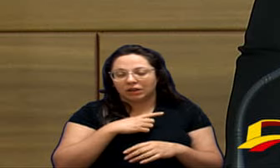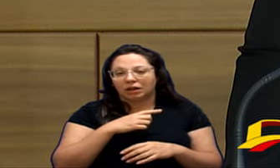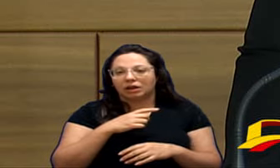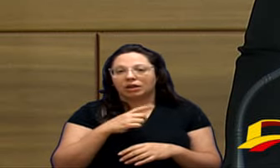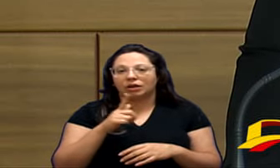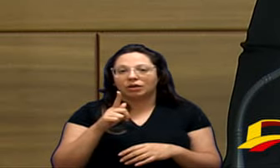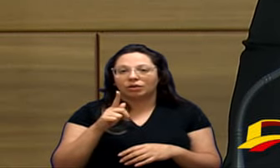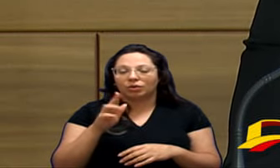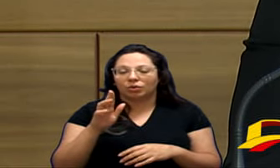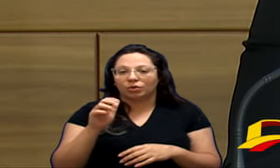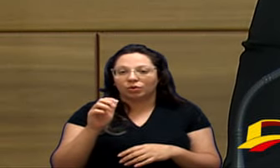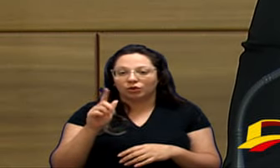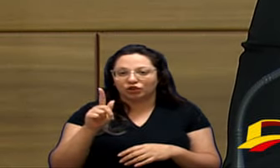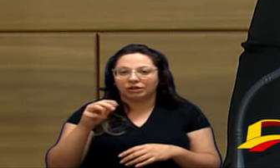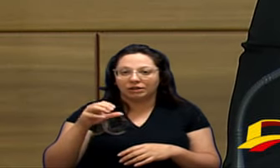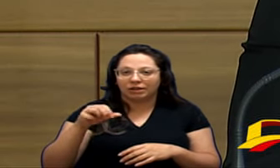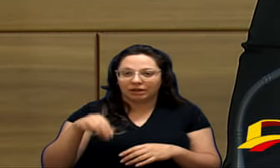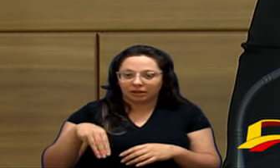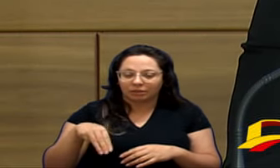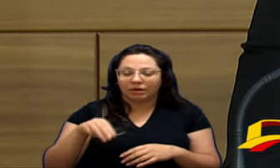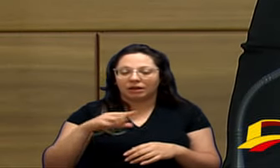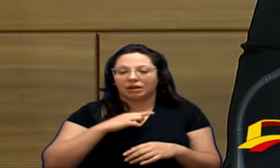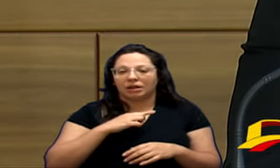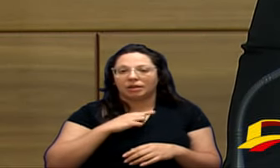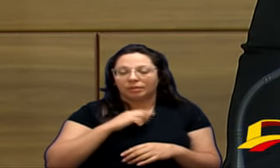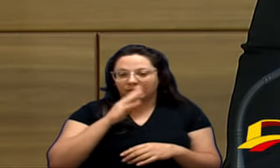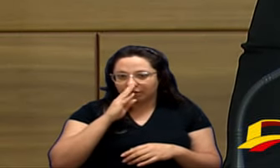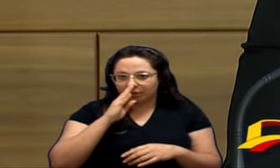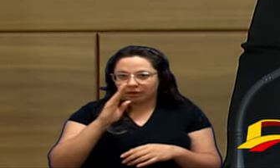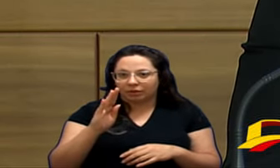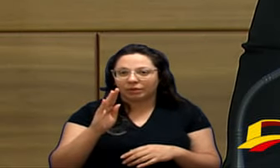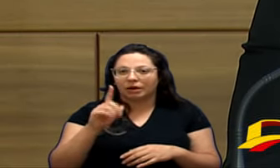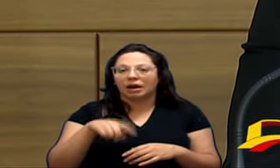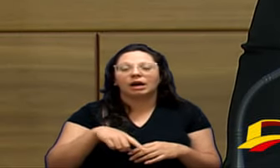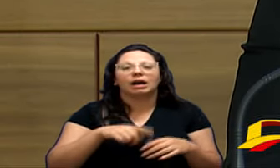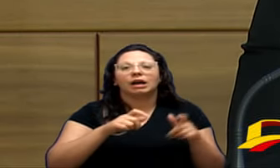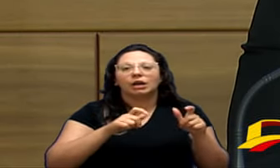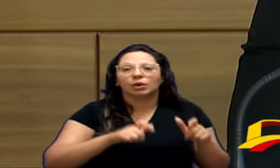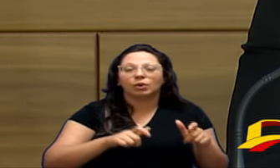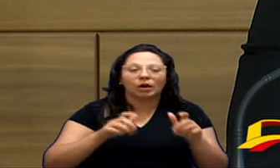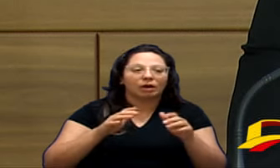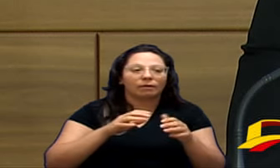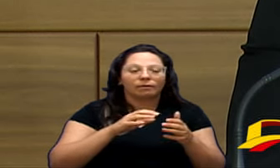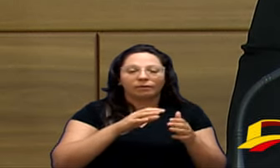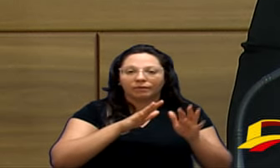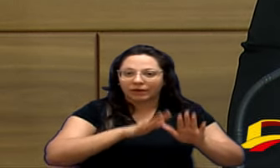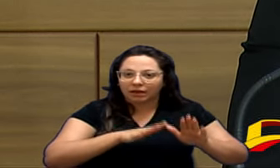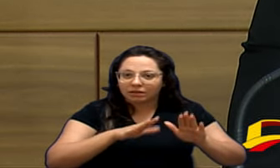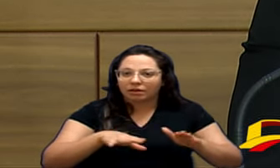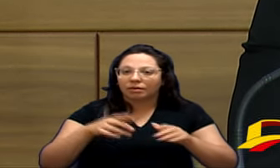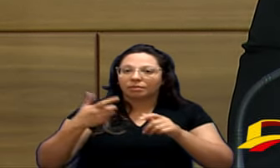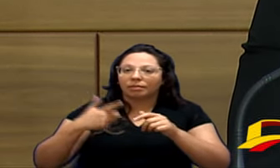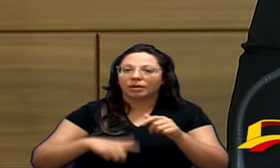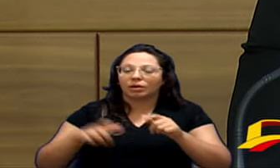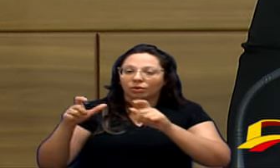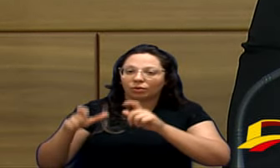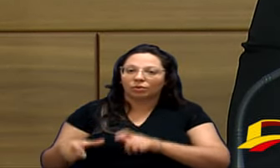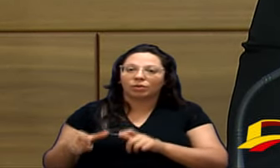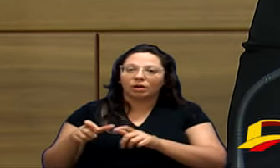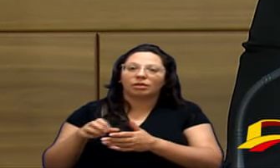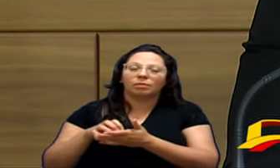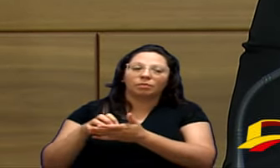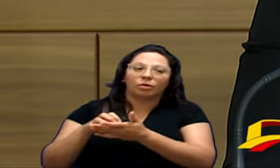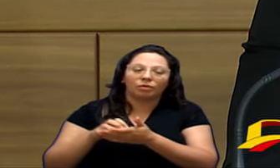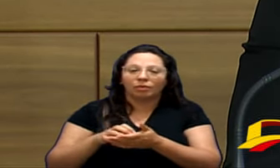gente tem sim como com propósito aí fazer essas instalações aí pelo menos as quatro